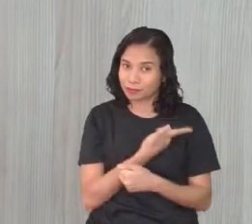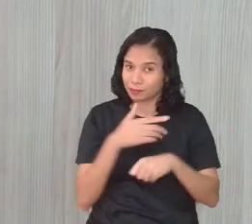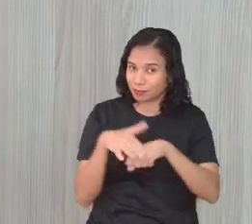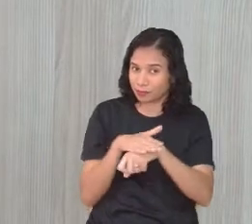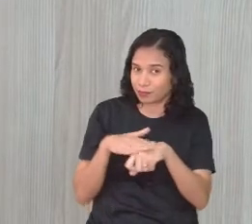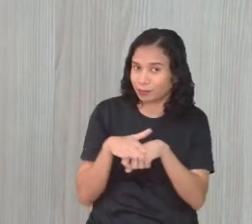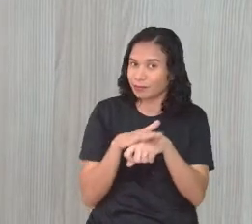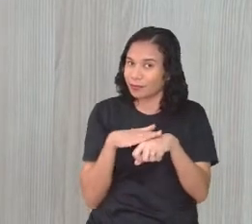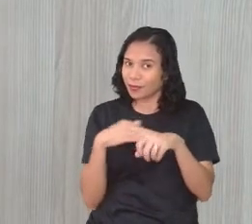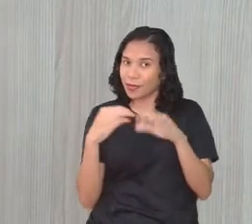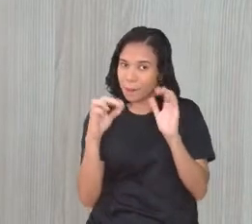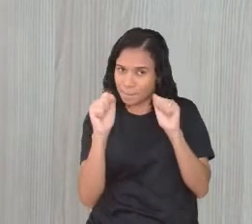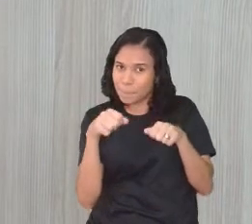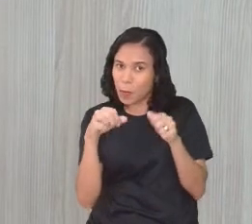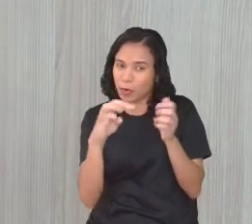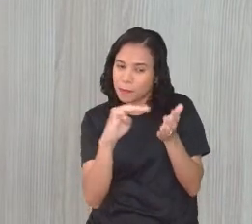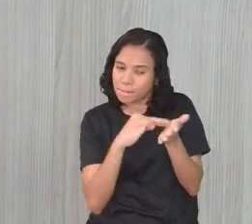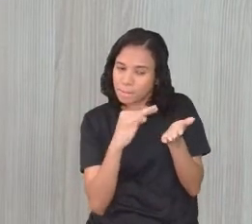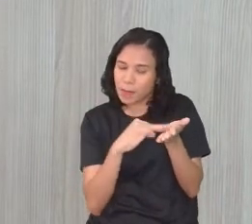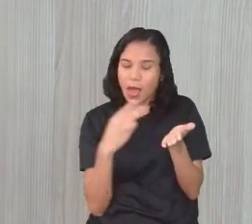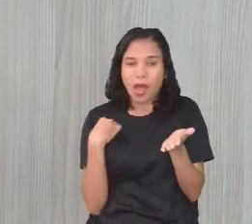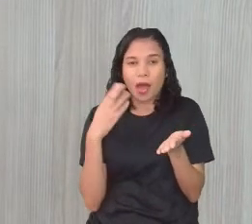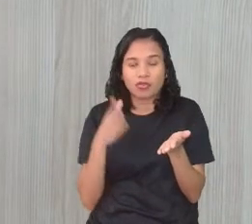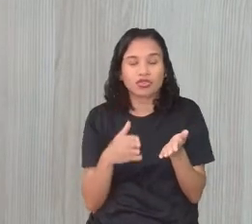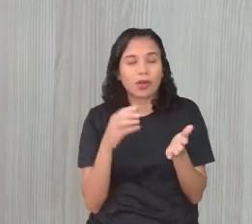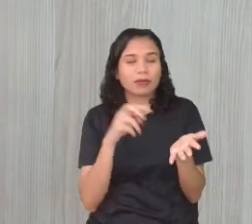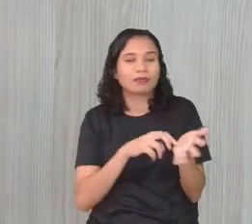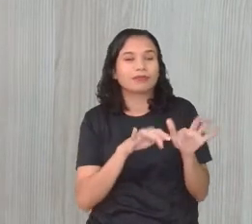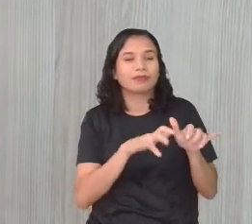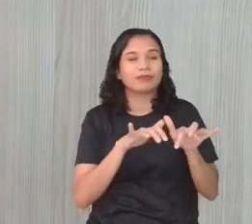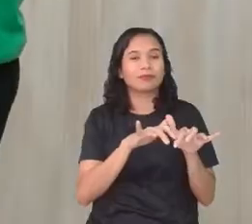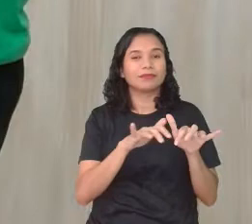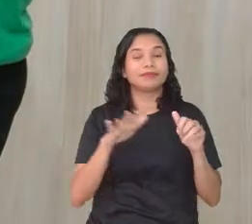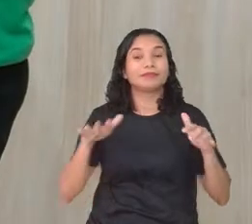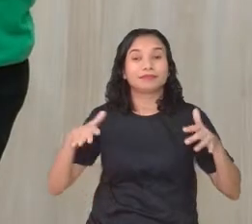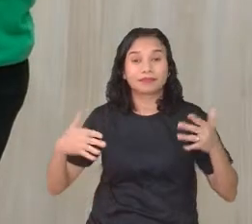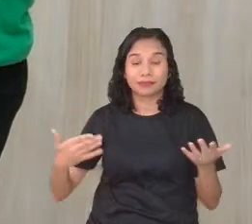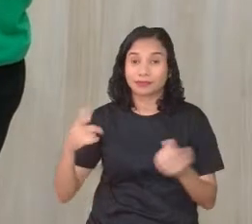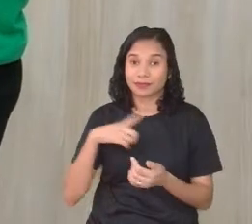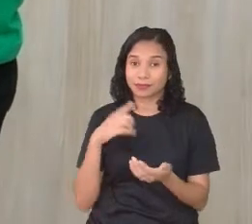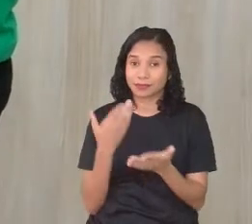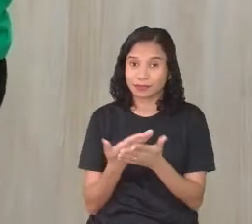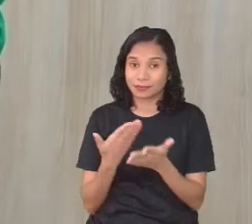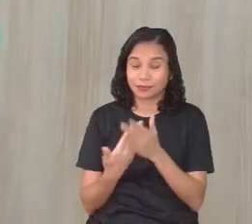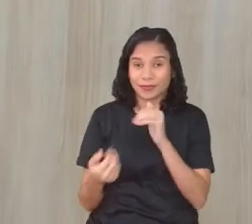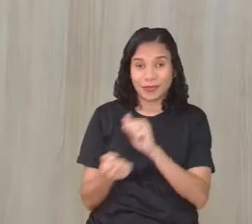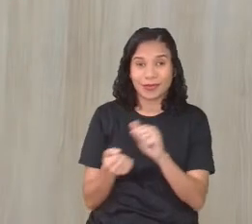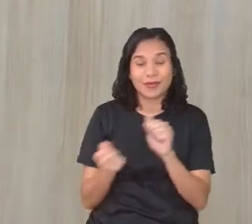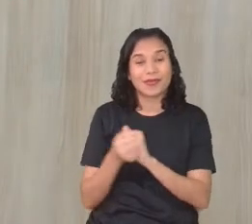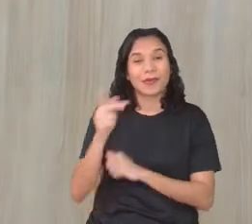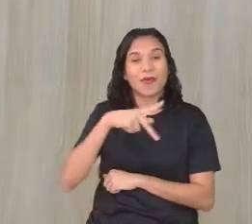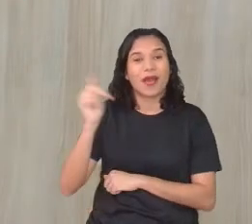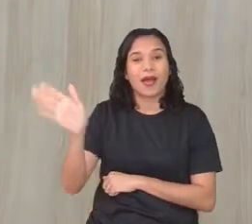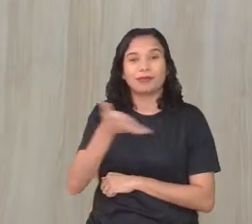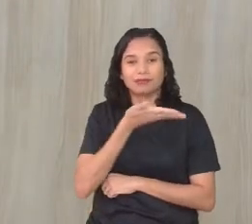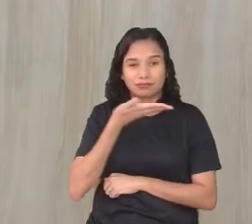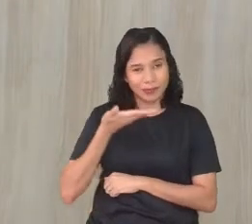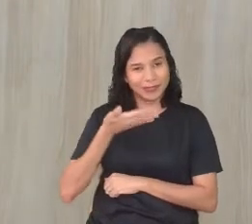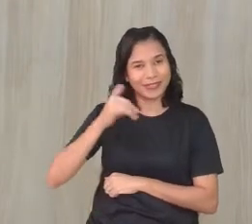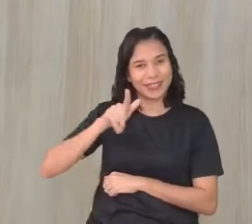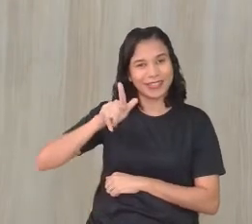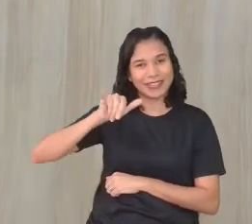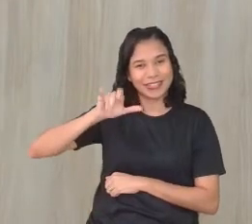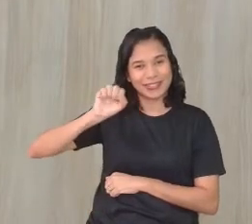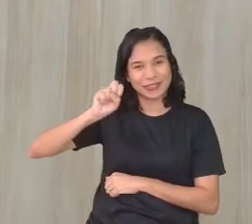conversando, vocês mandem as mensagens de vocês que eu já estou conectada aqui no chat. Então, tiveram uma aula aí com rostinho lindo, não é? Professor